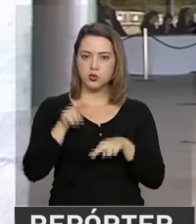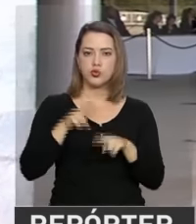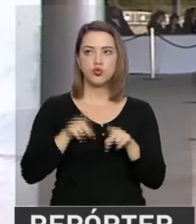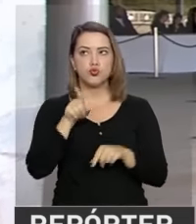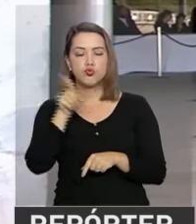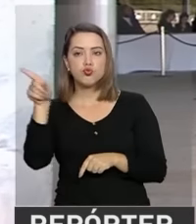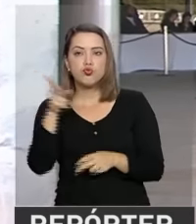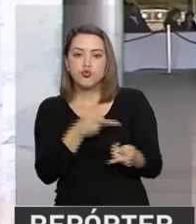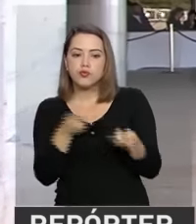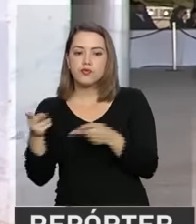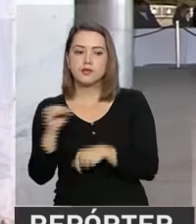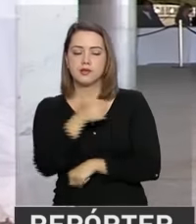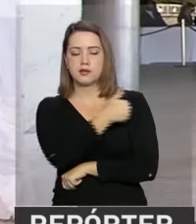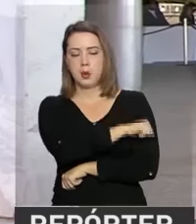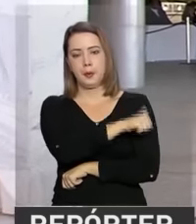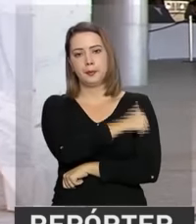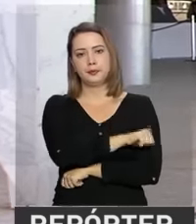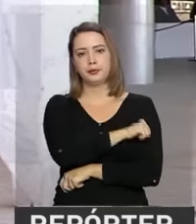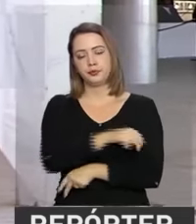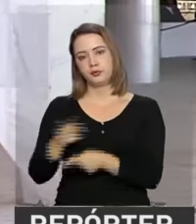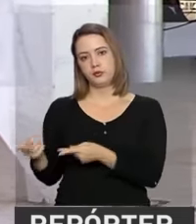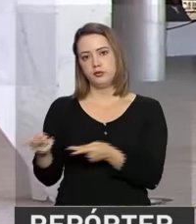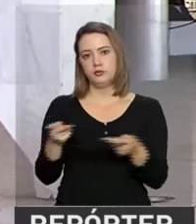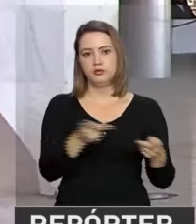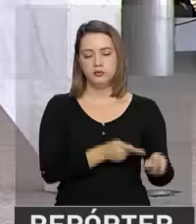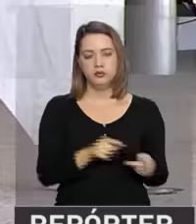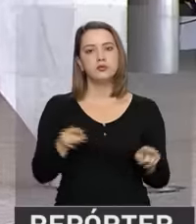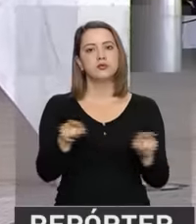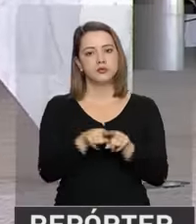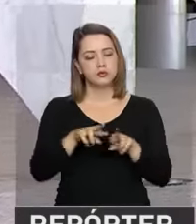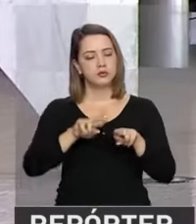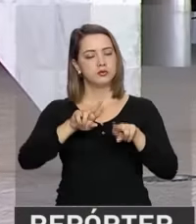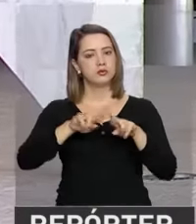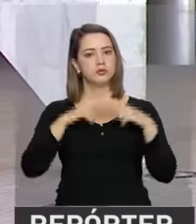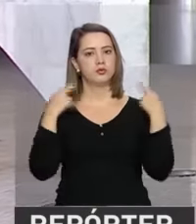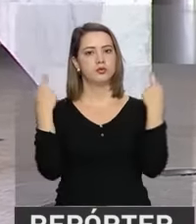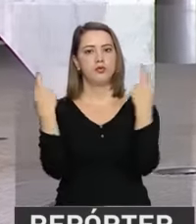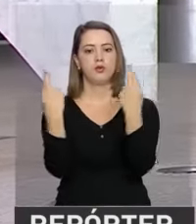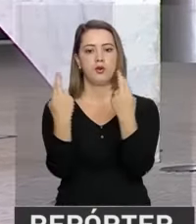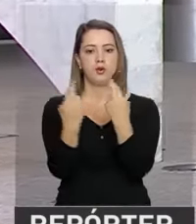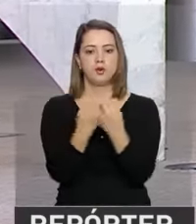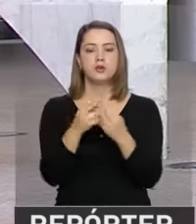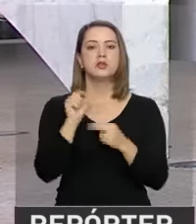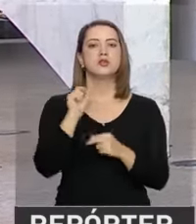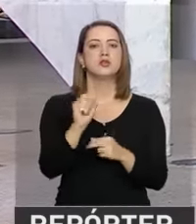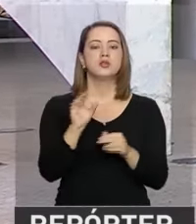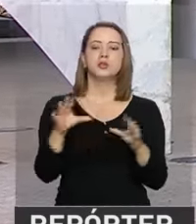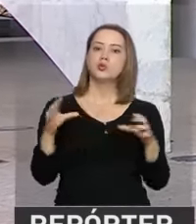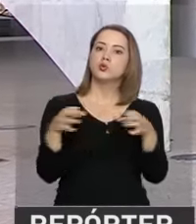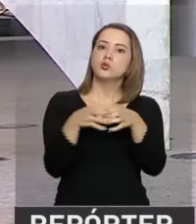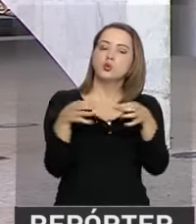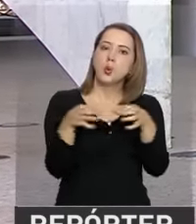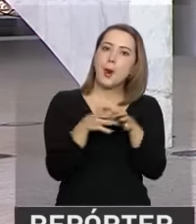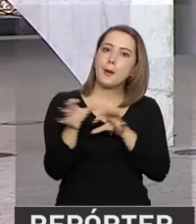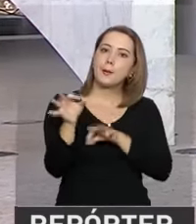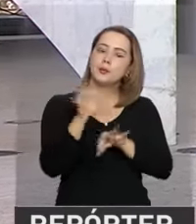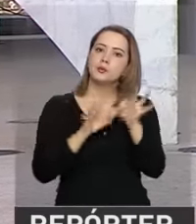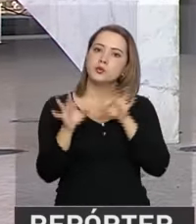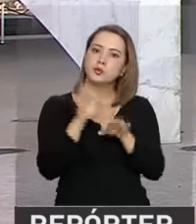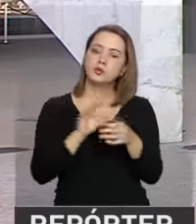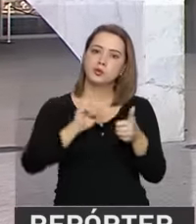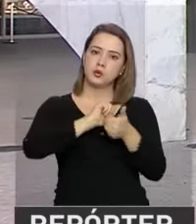deve visitar instalações do Parque Olímpico e também se reunir com o presidente do Comitê Olímpico Internacional, Thomas